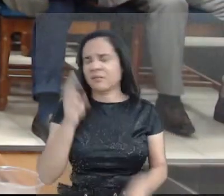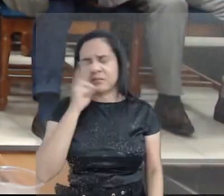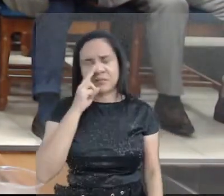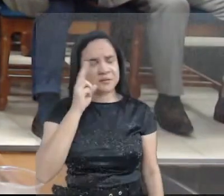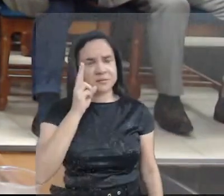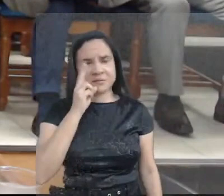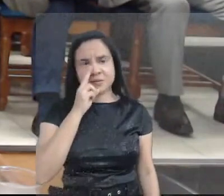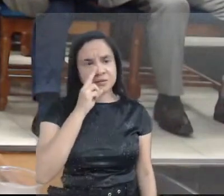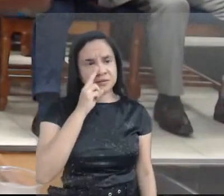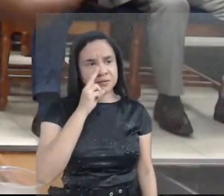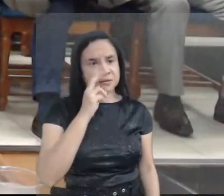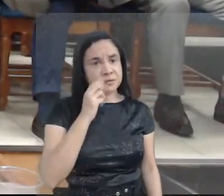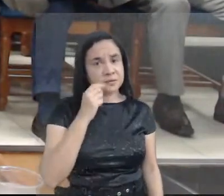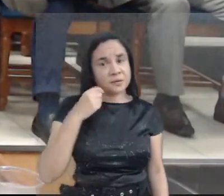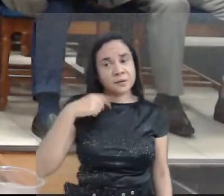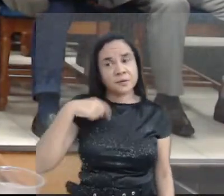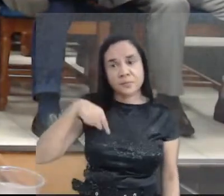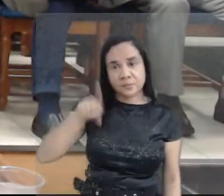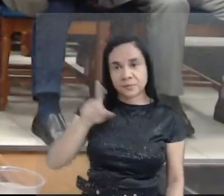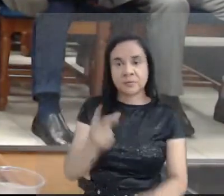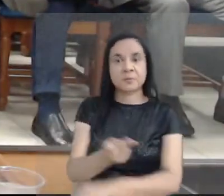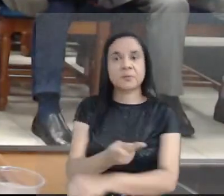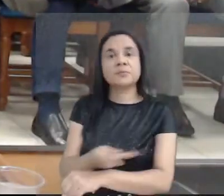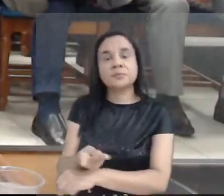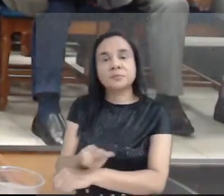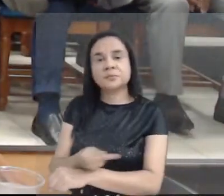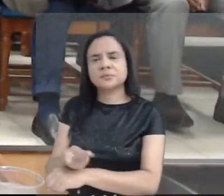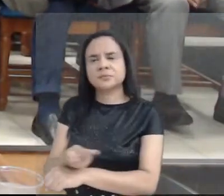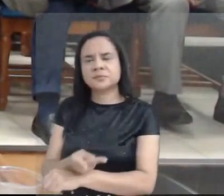foi os cacos, as cinzas,